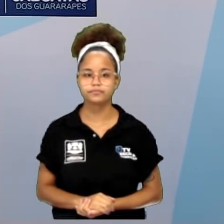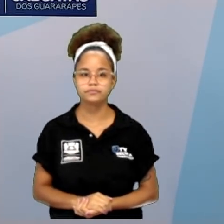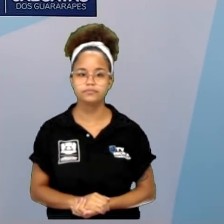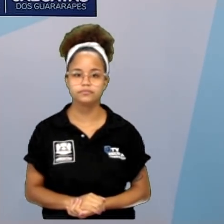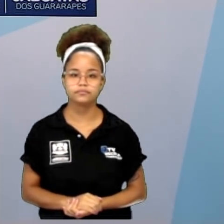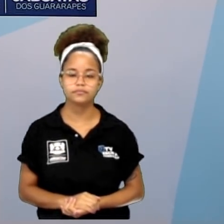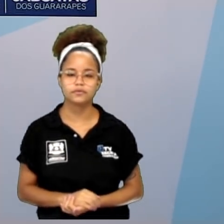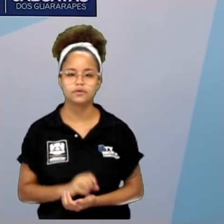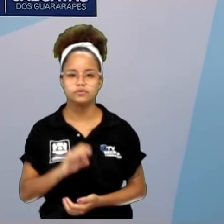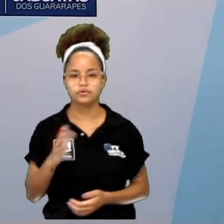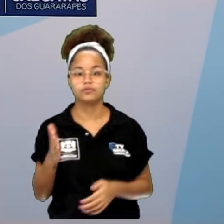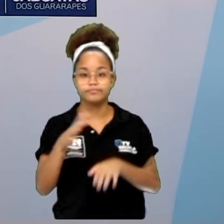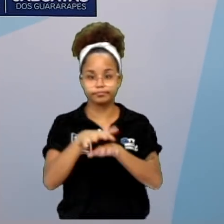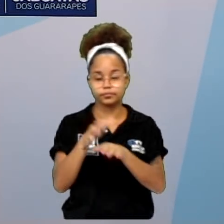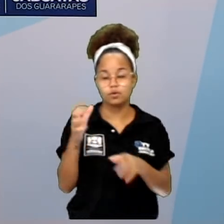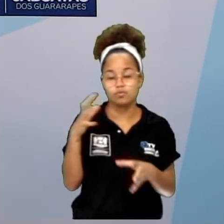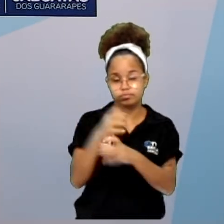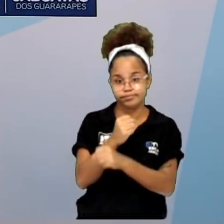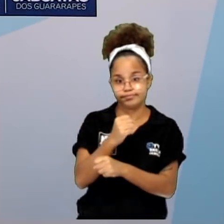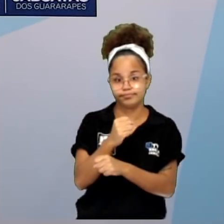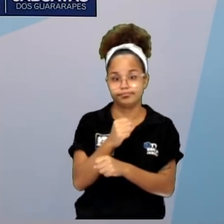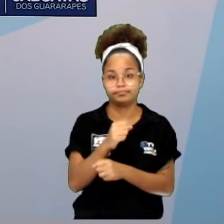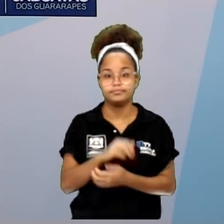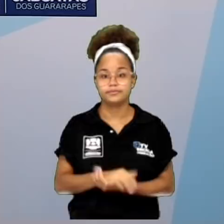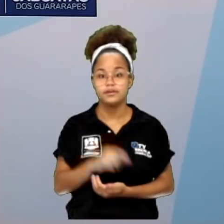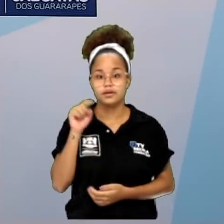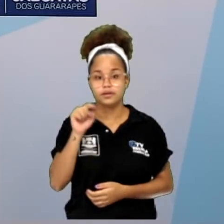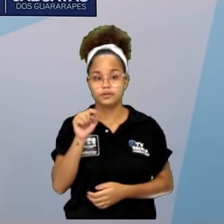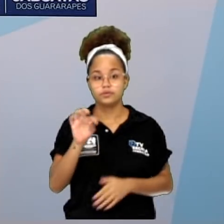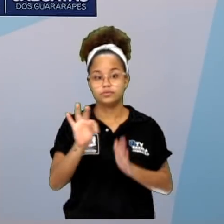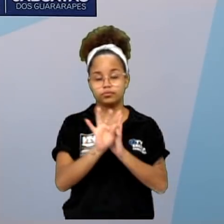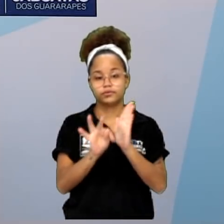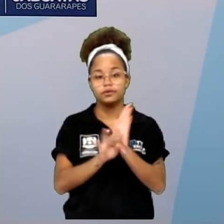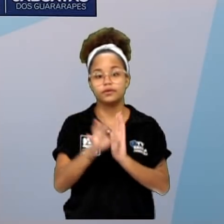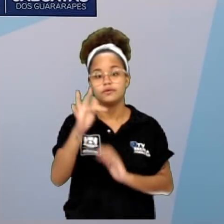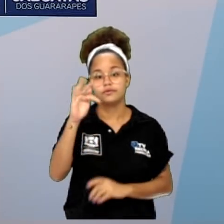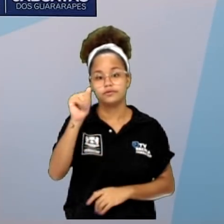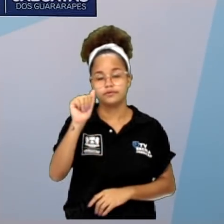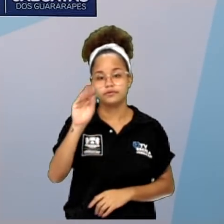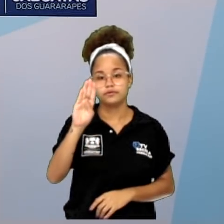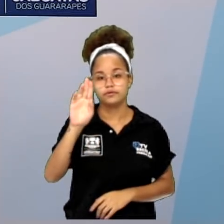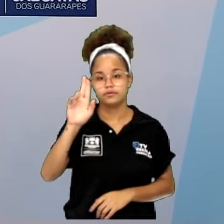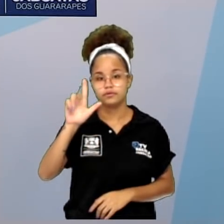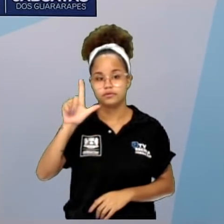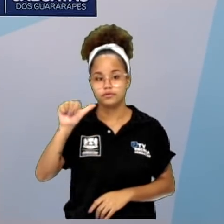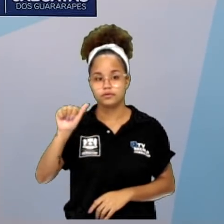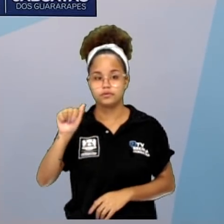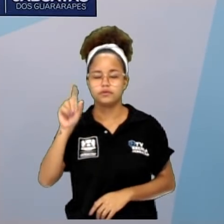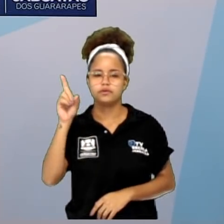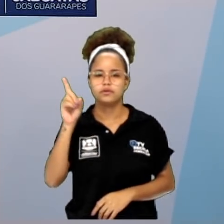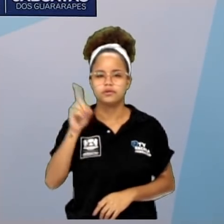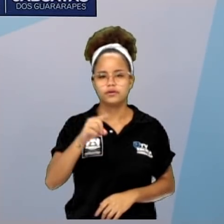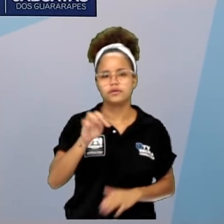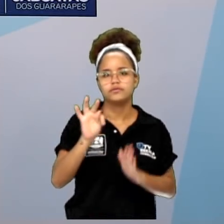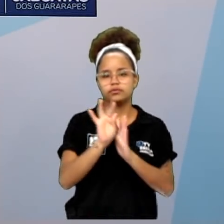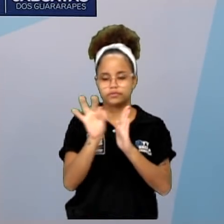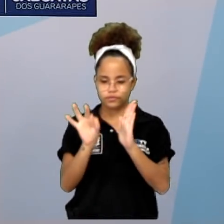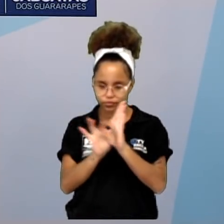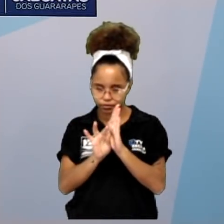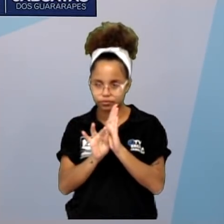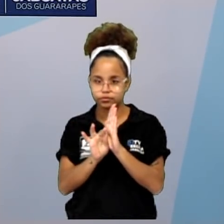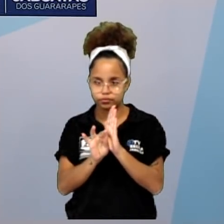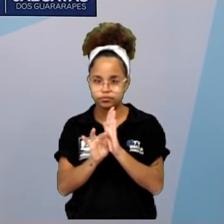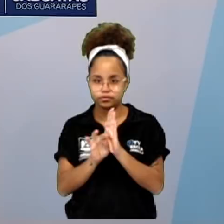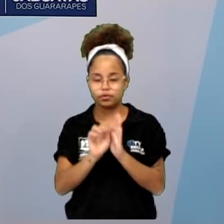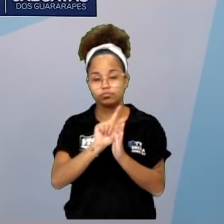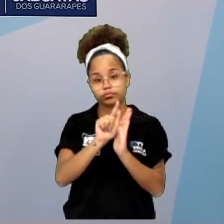um acréscimo aí de informação. A fábula, pessoal, para quem não está lembrado, é aquele gênero em que nós temos um texto narrativo, certo?